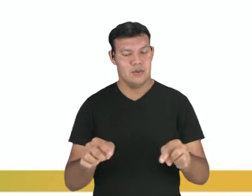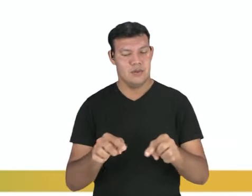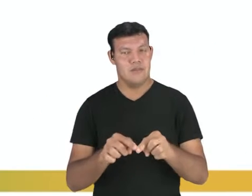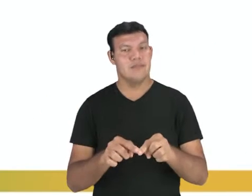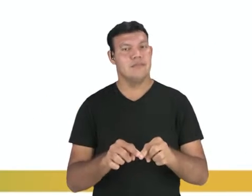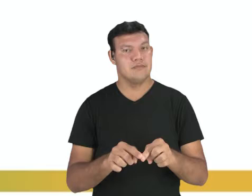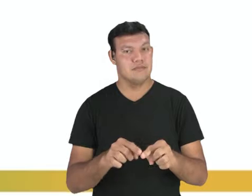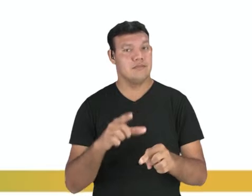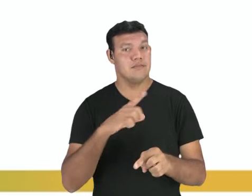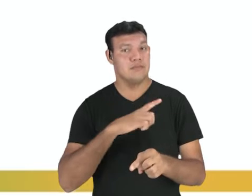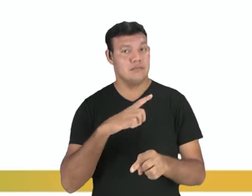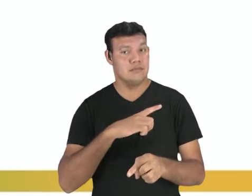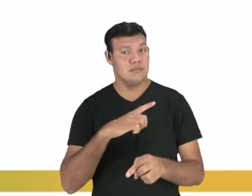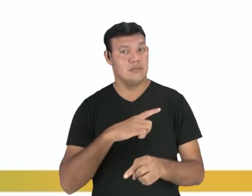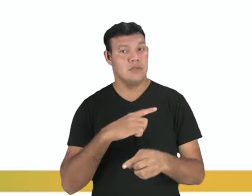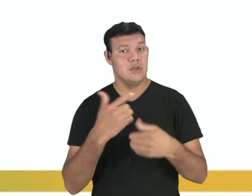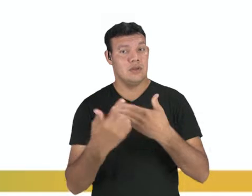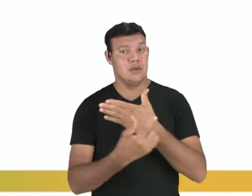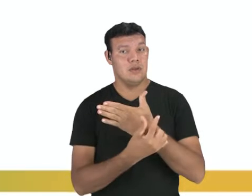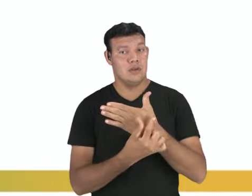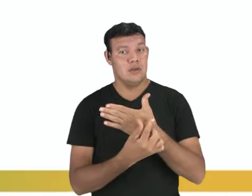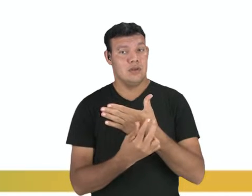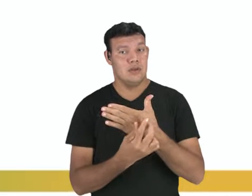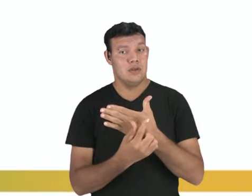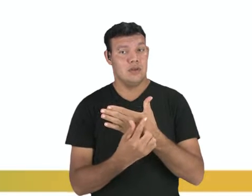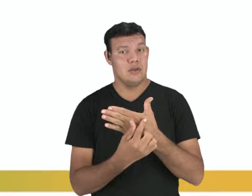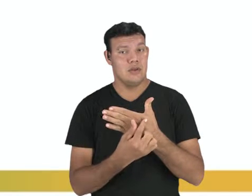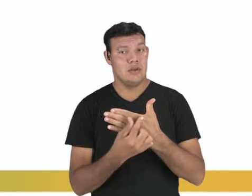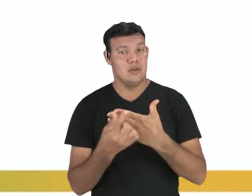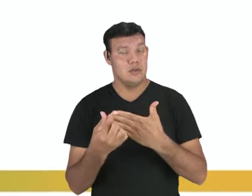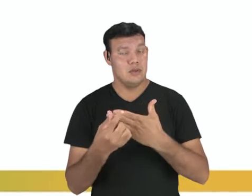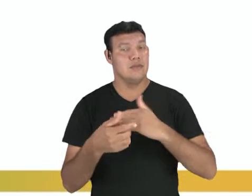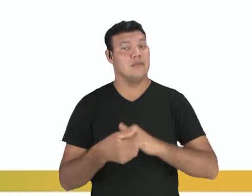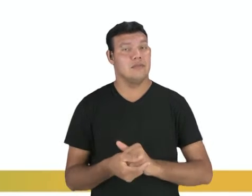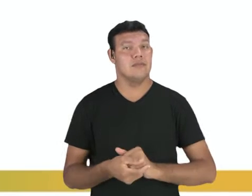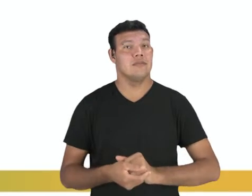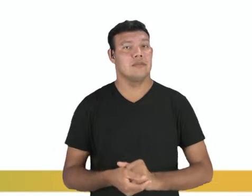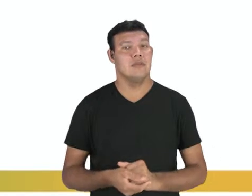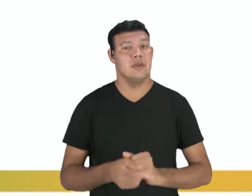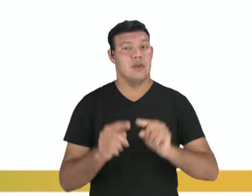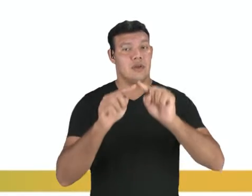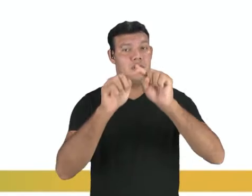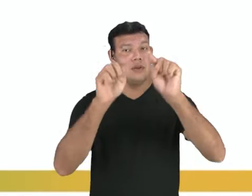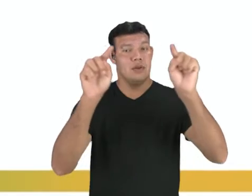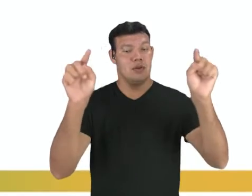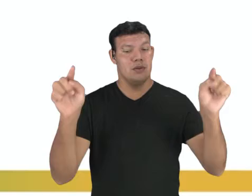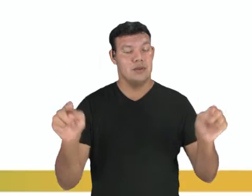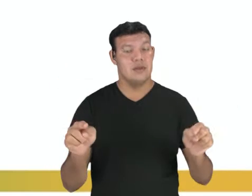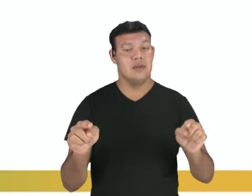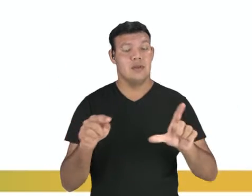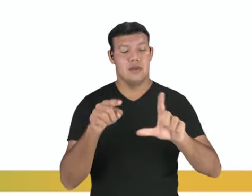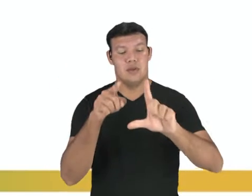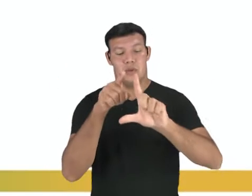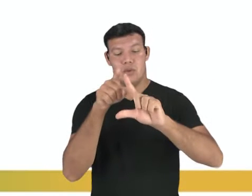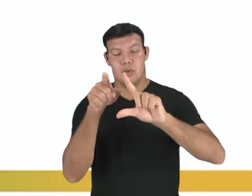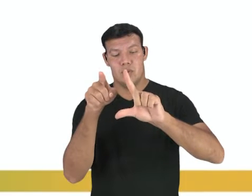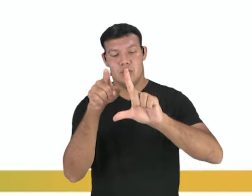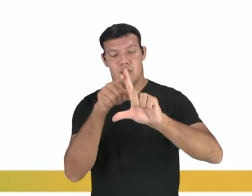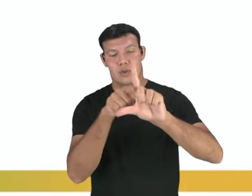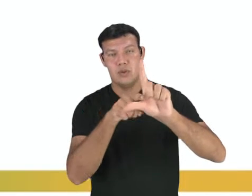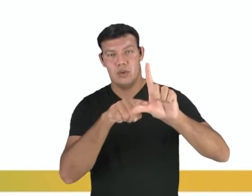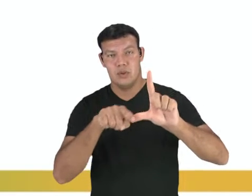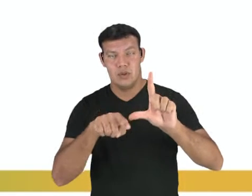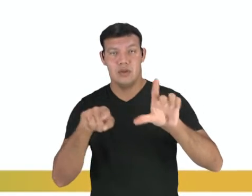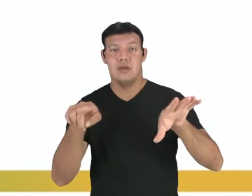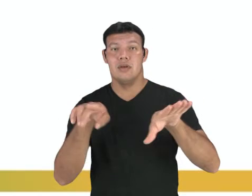existe duas unidades de medidas de arcos de circunferências o grau e o radiano